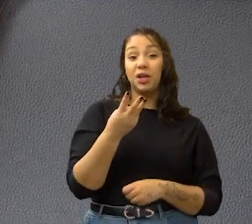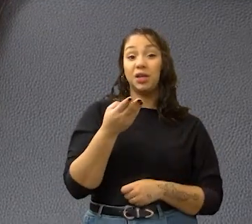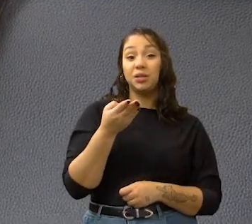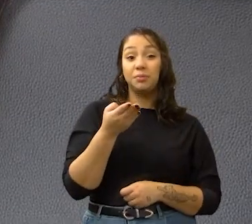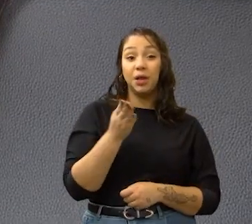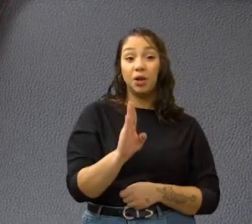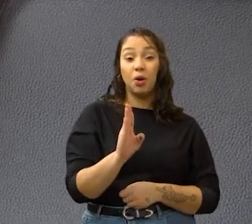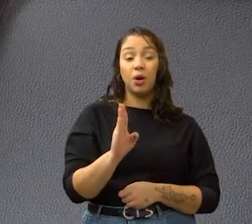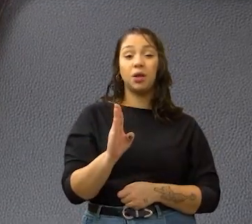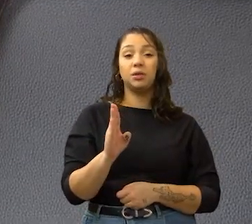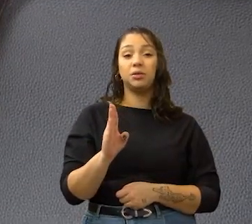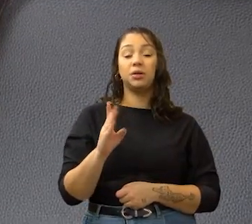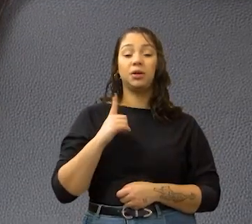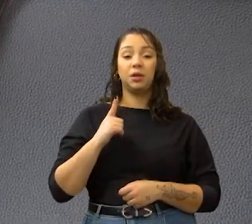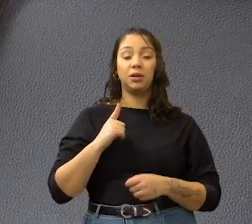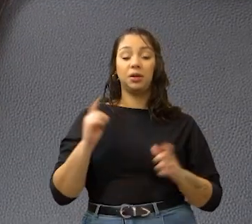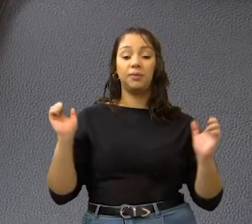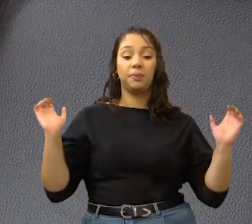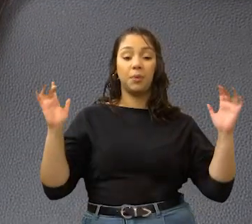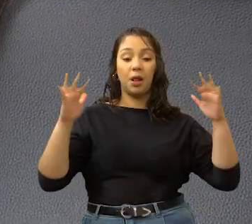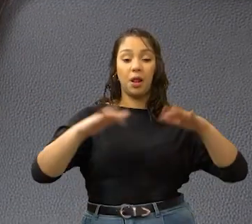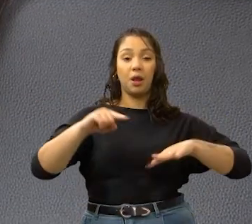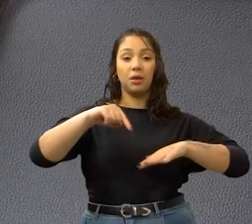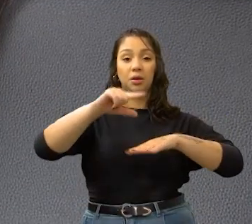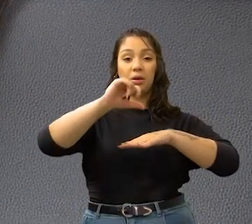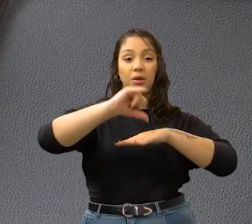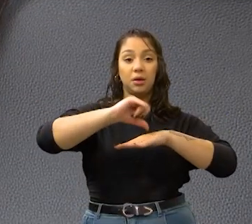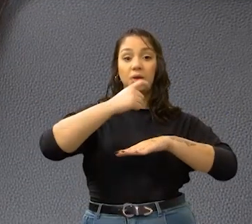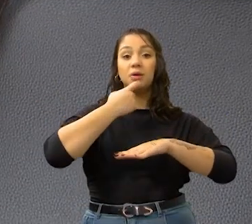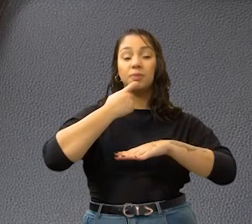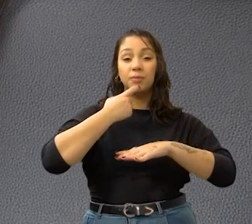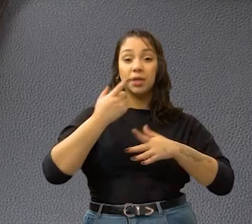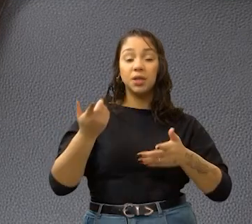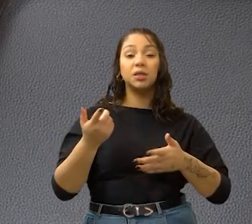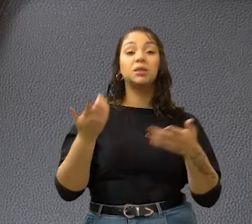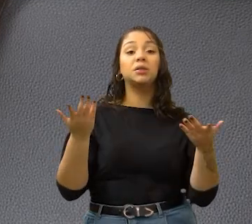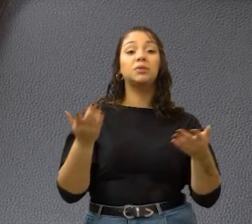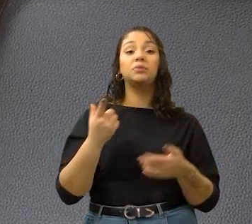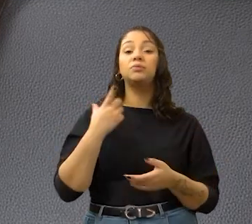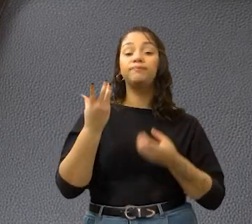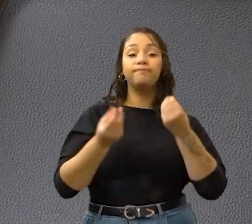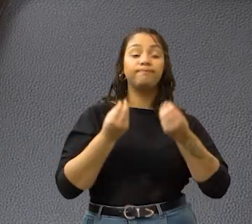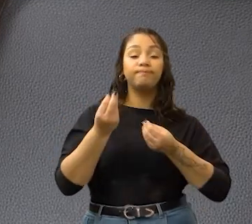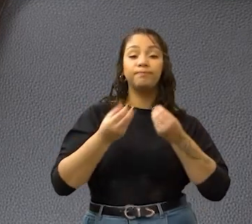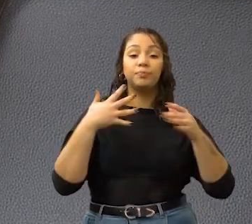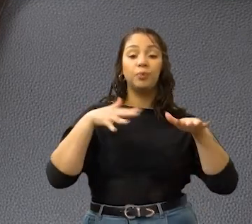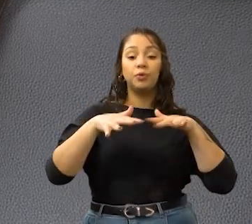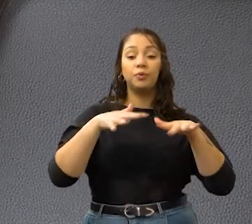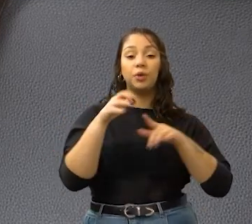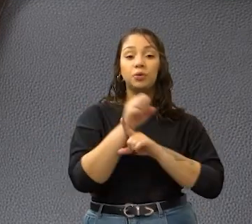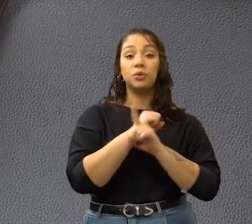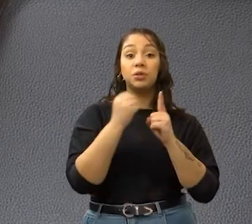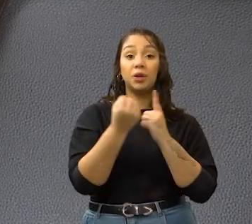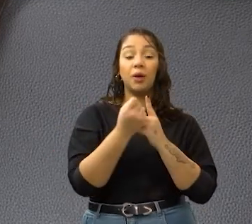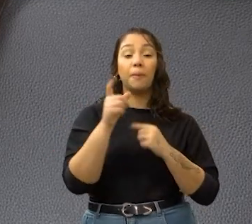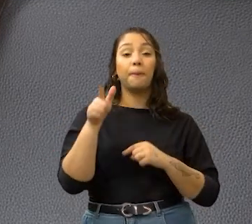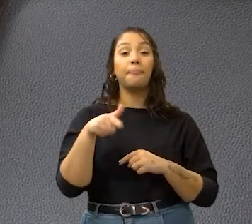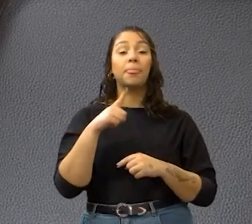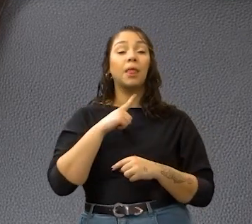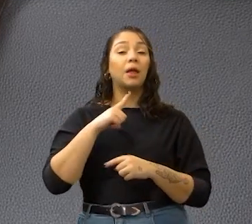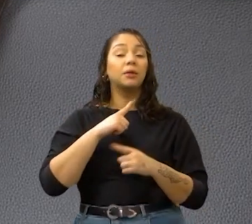de habitantes, então isso não é o suficiente. E pensar também junto com os movimentos sociais que